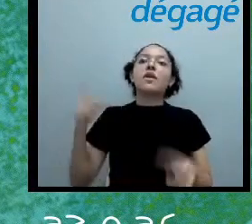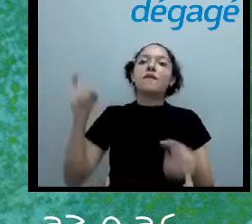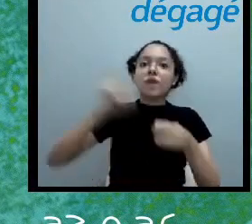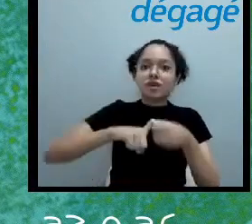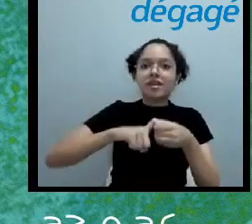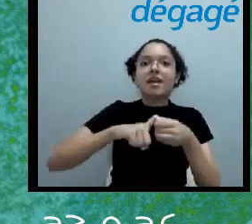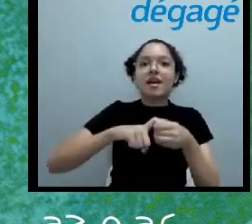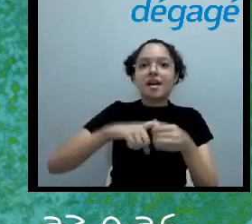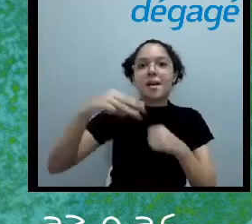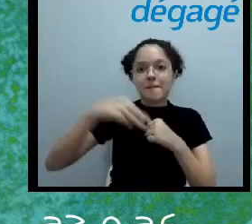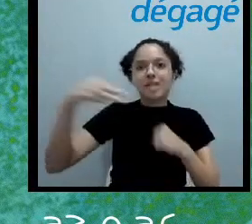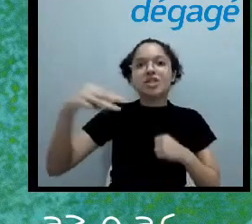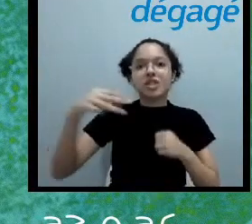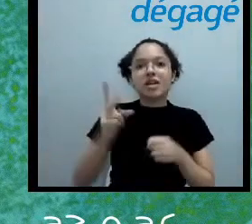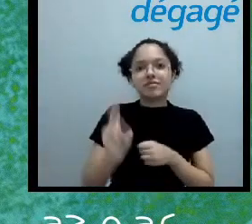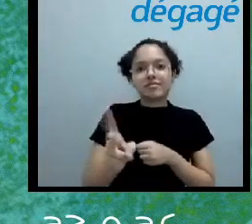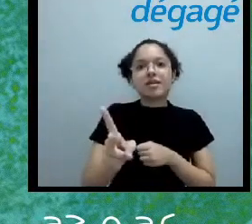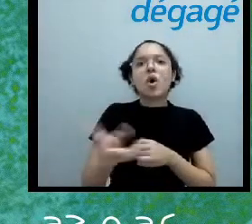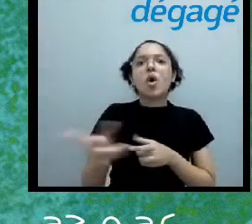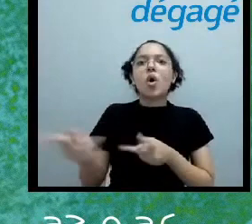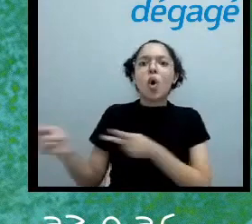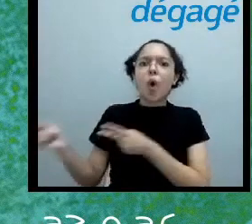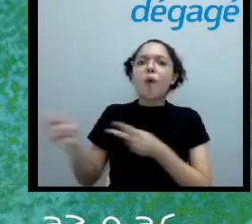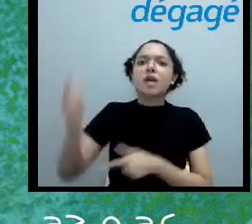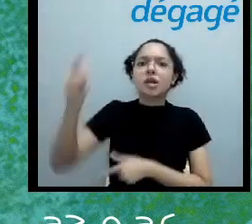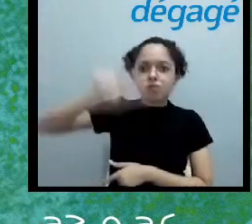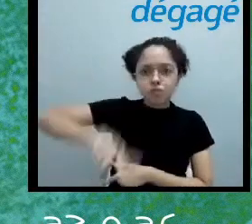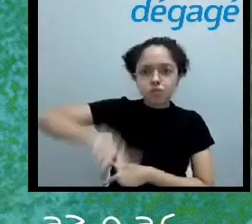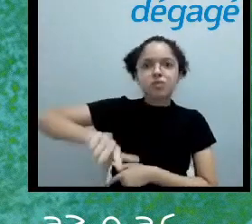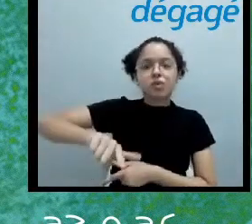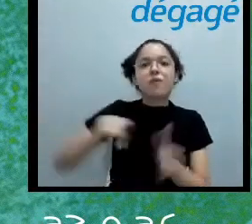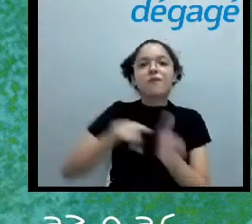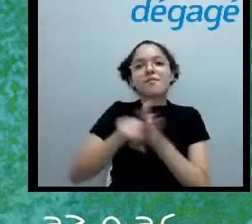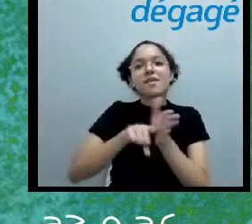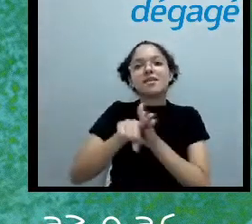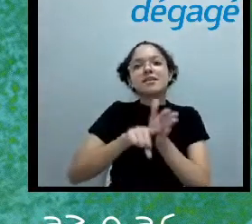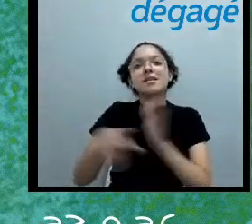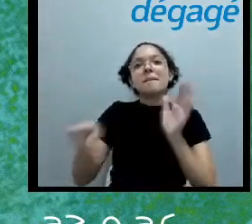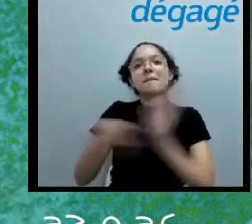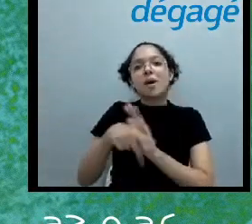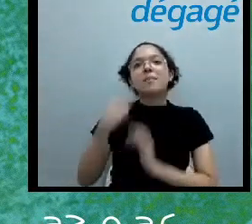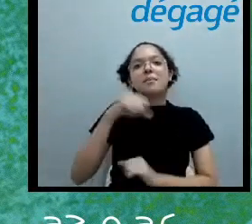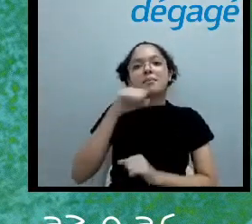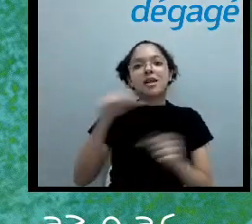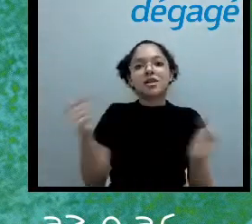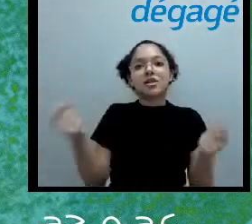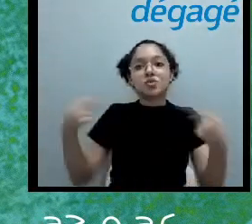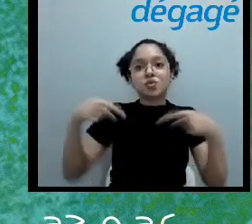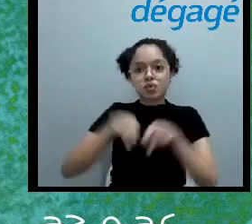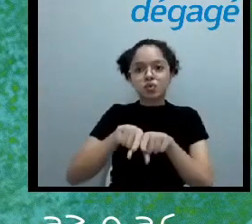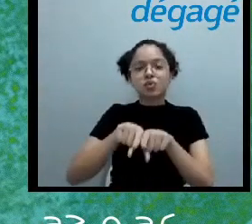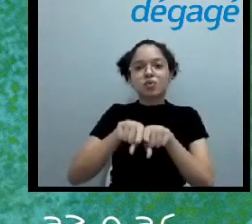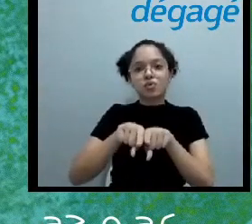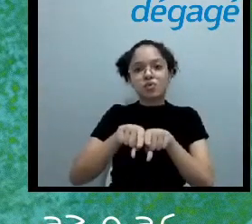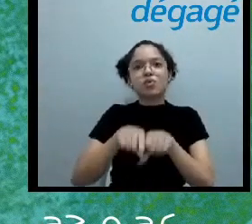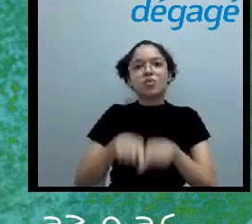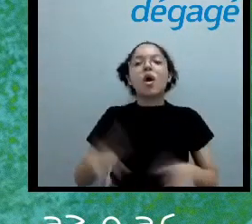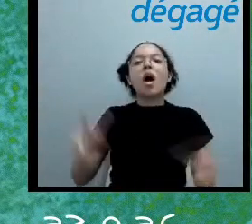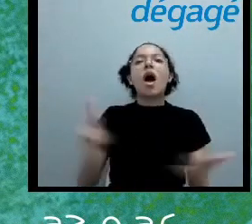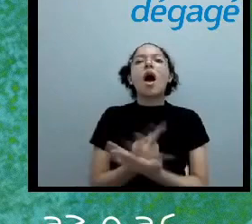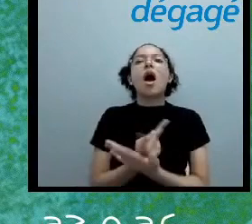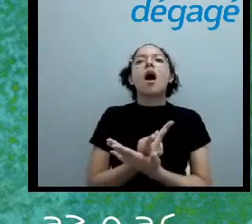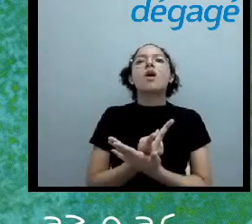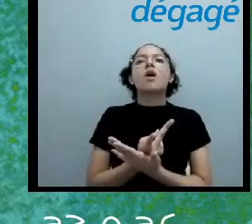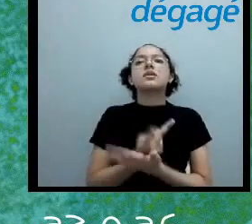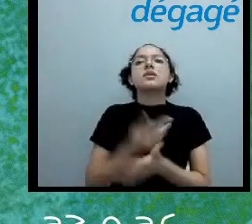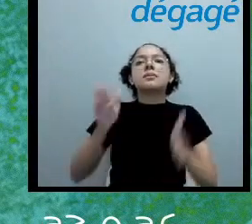chamando elas para fazerem parte dessa pesquisa. As aulas com as mães ocorriam entre o prédio do teatro e da música,